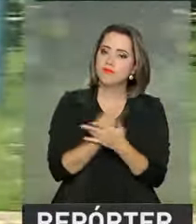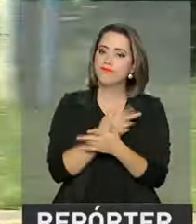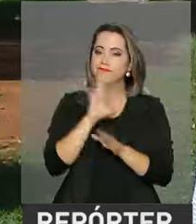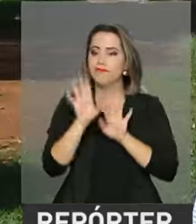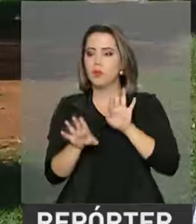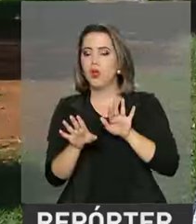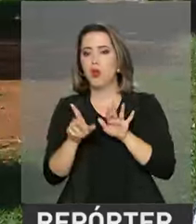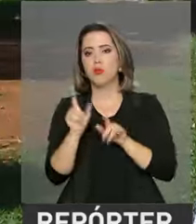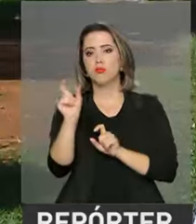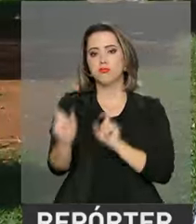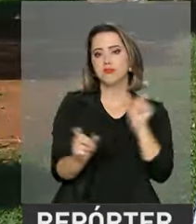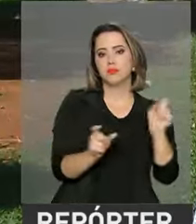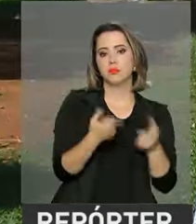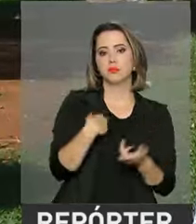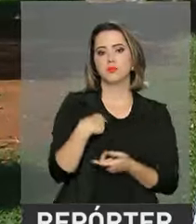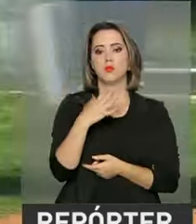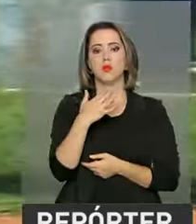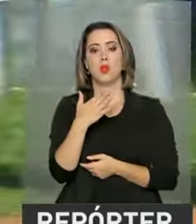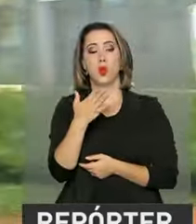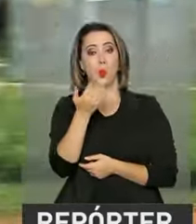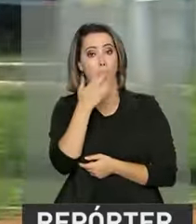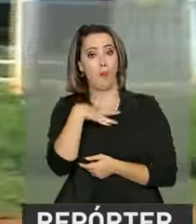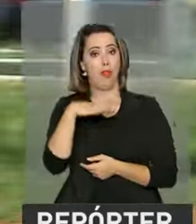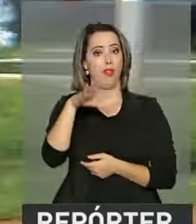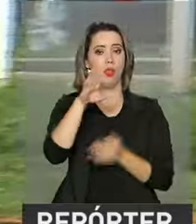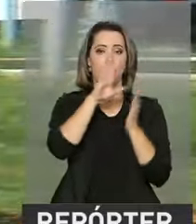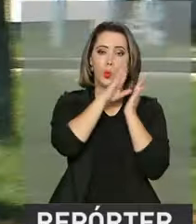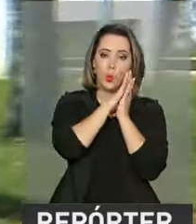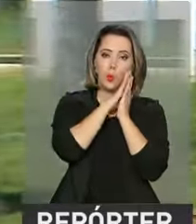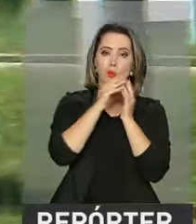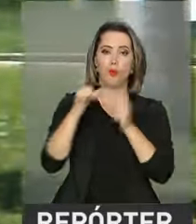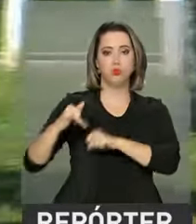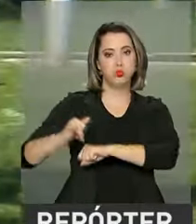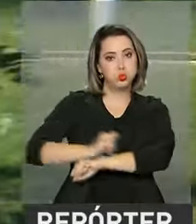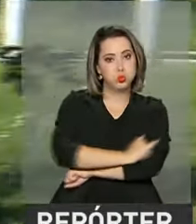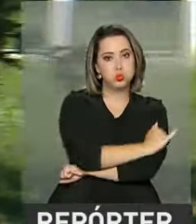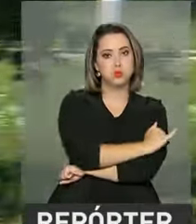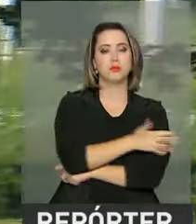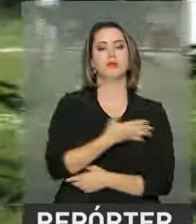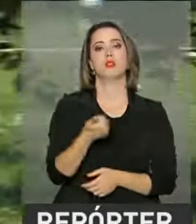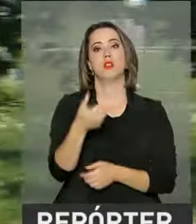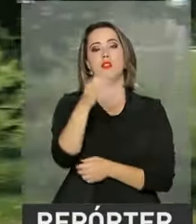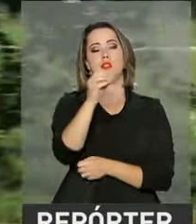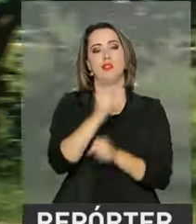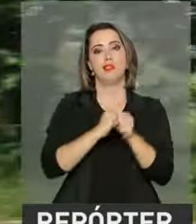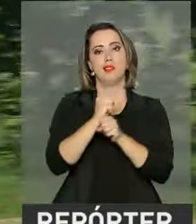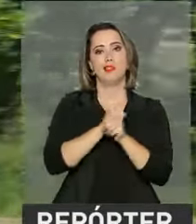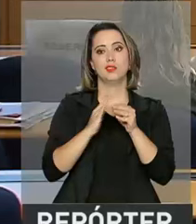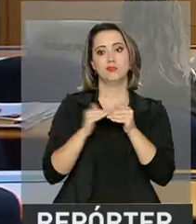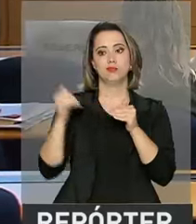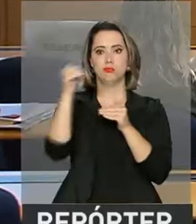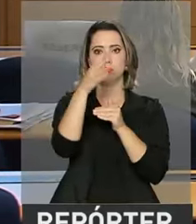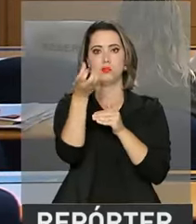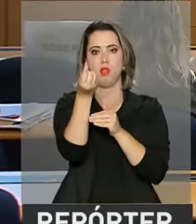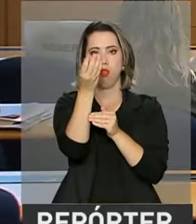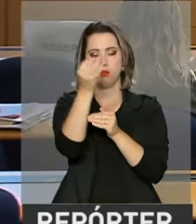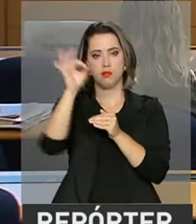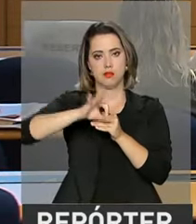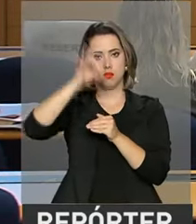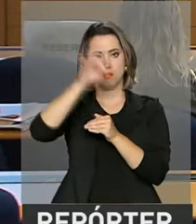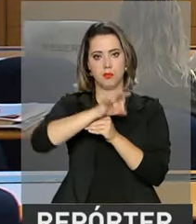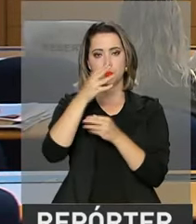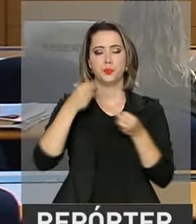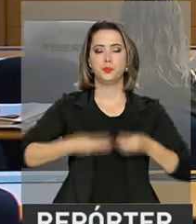todos é só comer e dormir e engordar em 10 anos a obesidade cresceu 60% no Brasil dados do